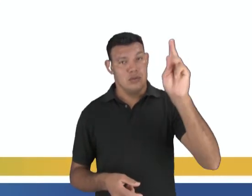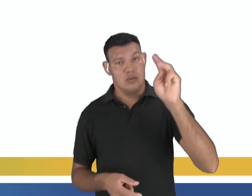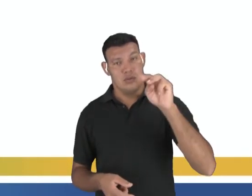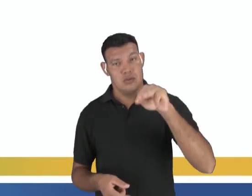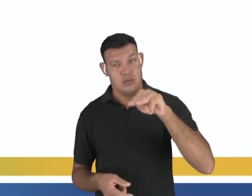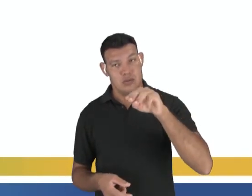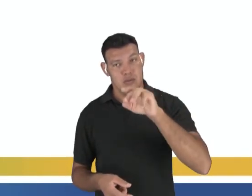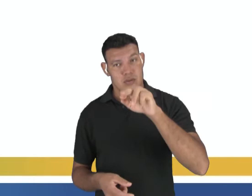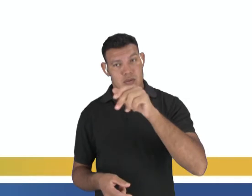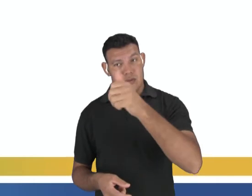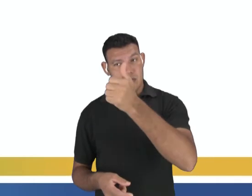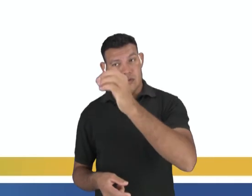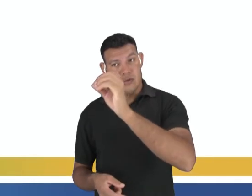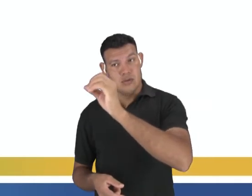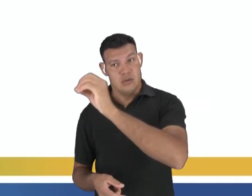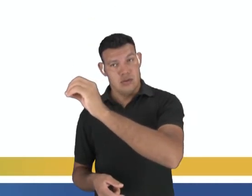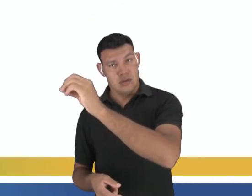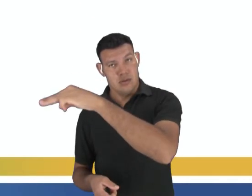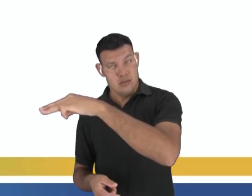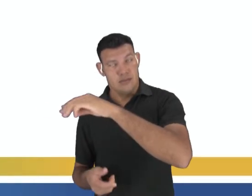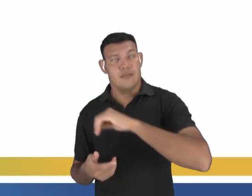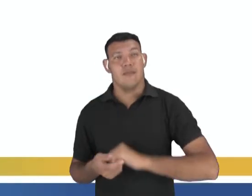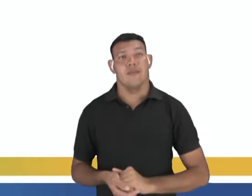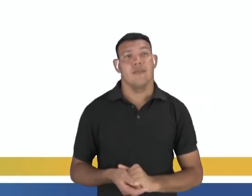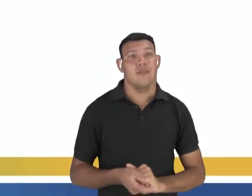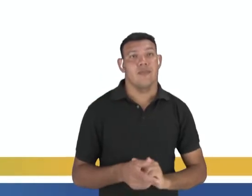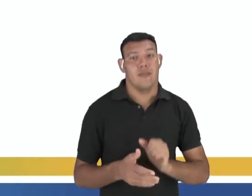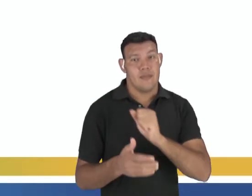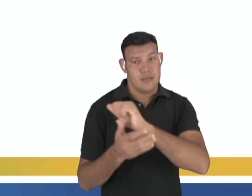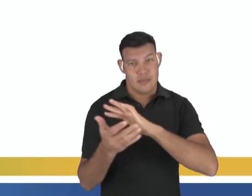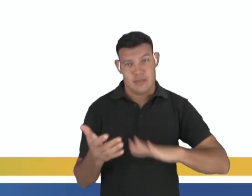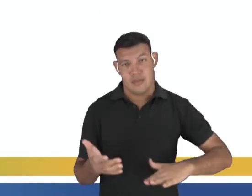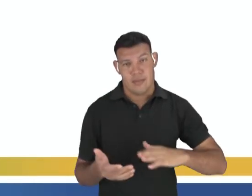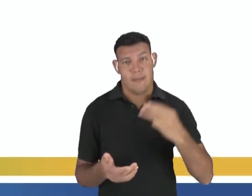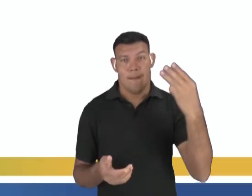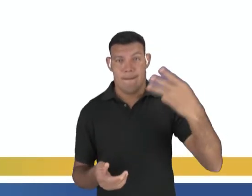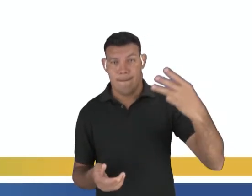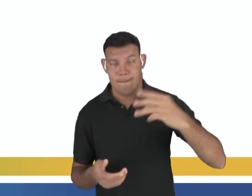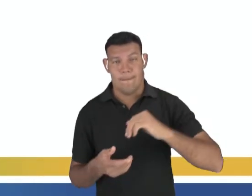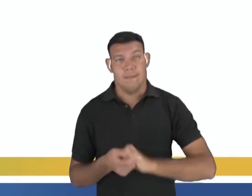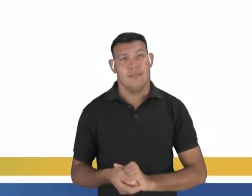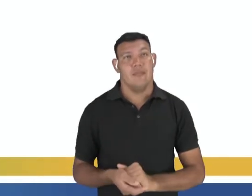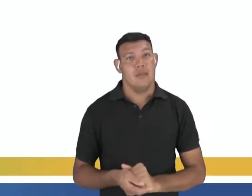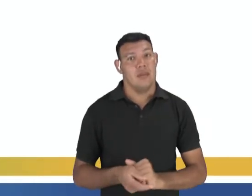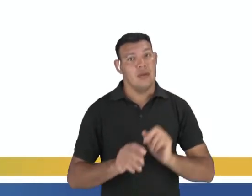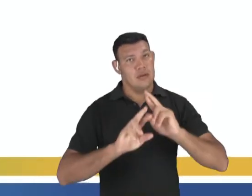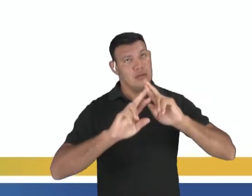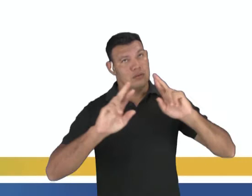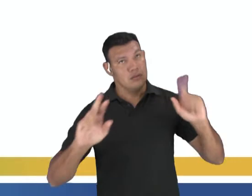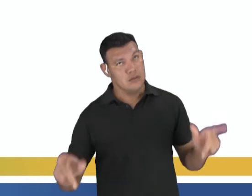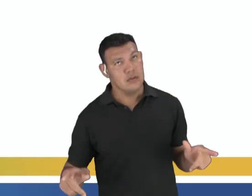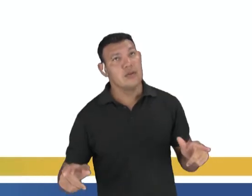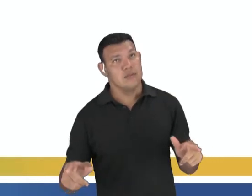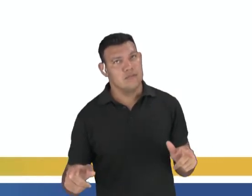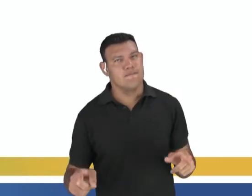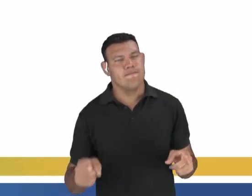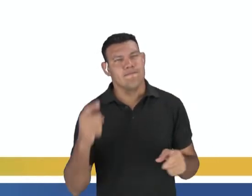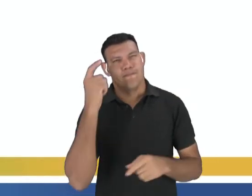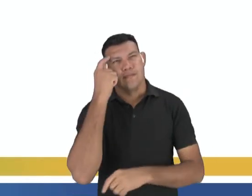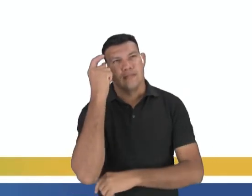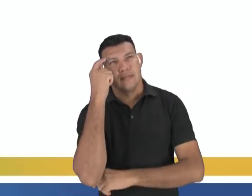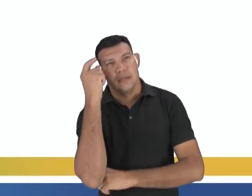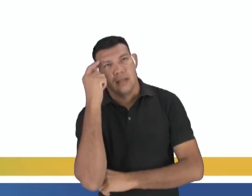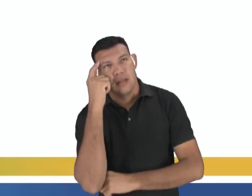diante e vamos para o exercício 3 Olha que fala aí ao contrário do que imaginamos quando se fala em